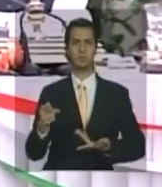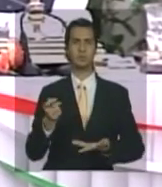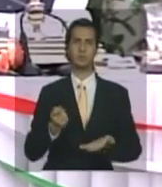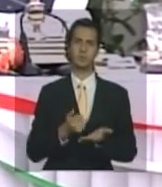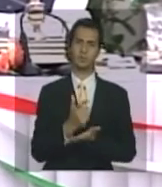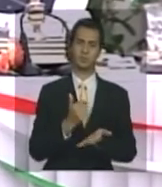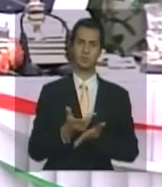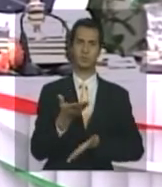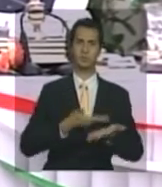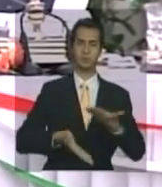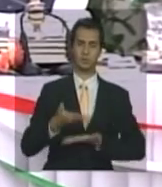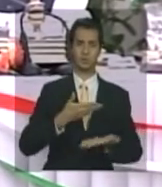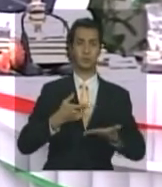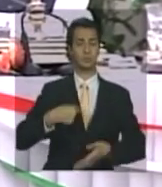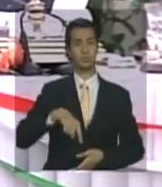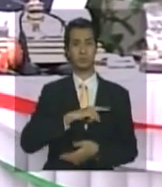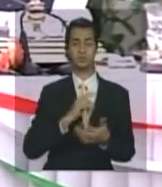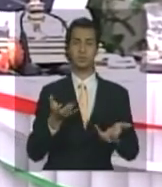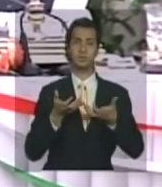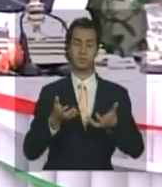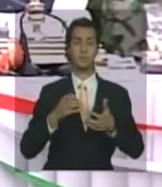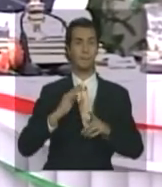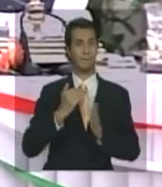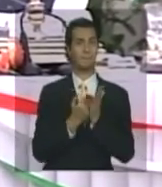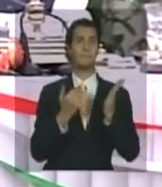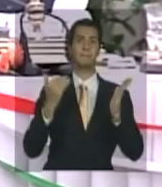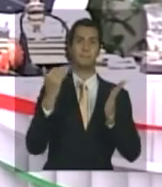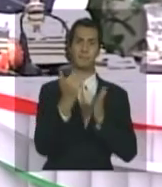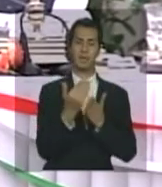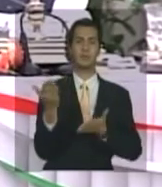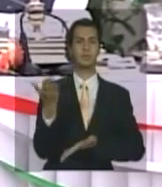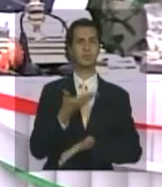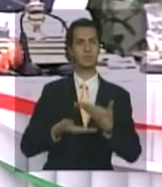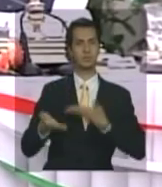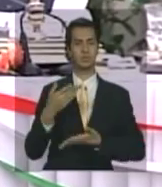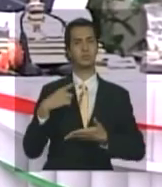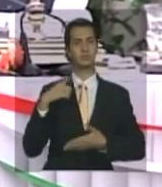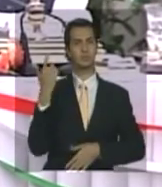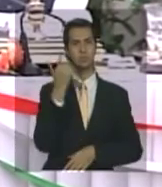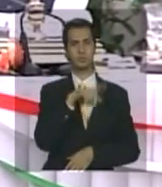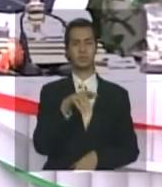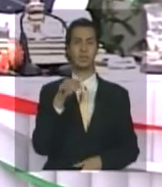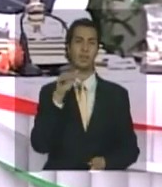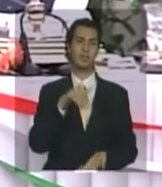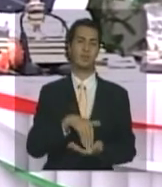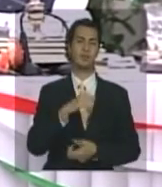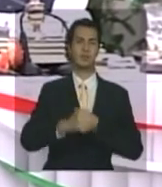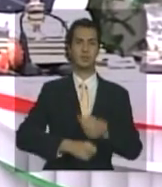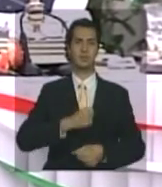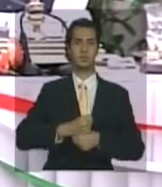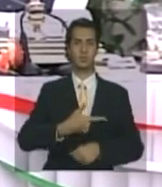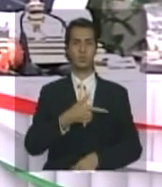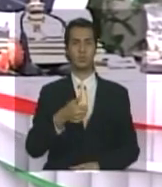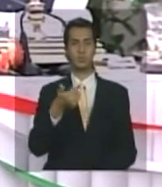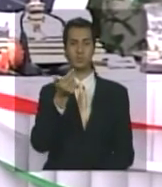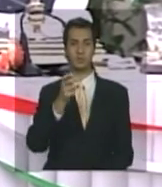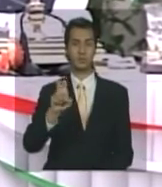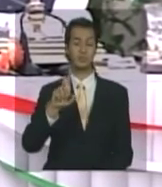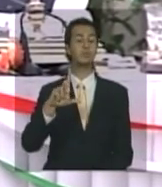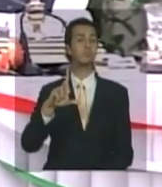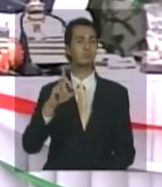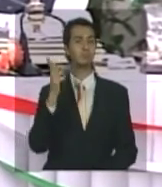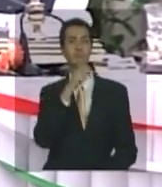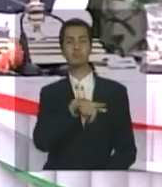novas oportunidades concretas de intercâmbio que traduzam a meta de 15 bilhões de dólares para o comércio